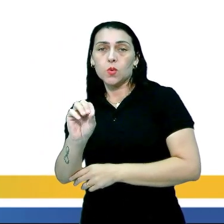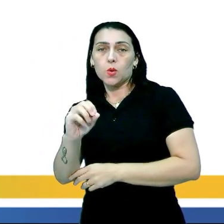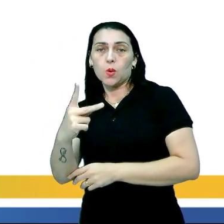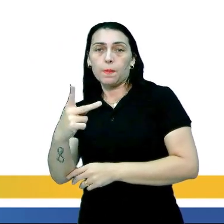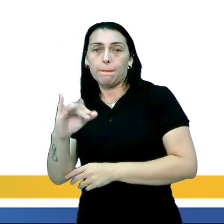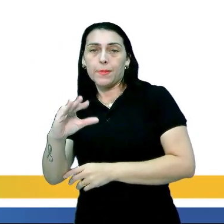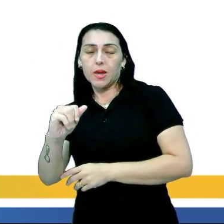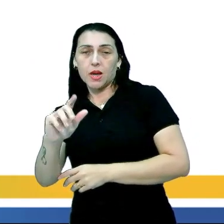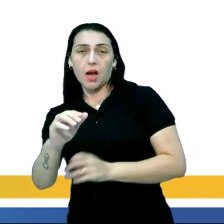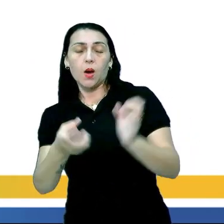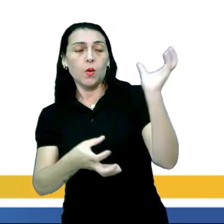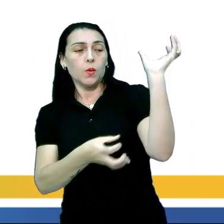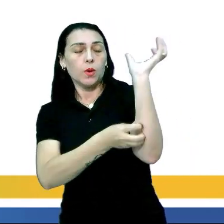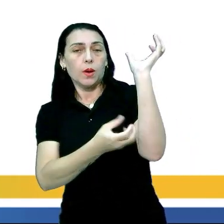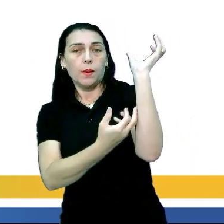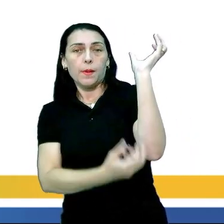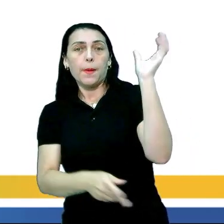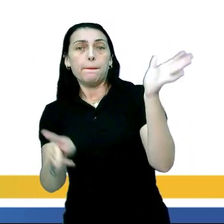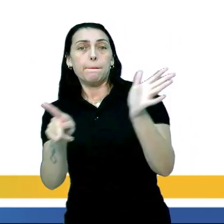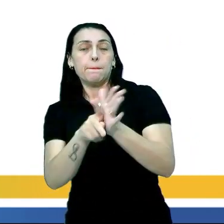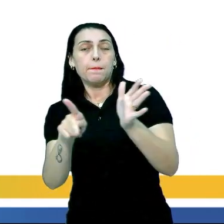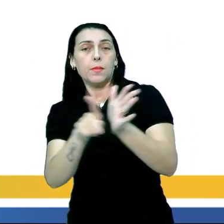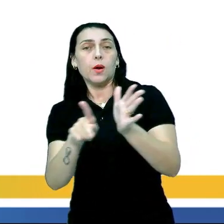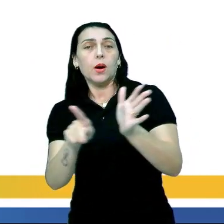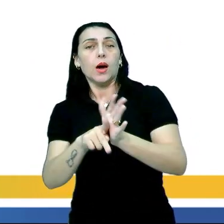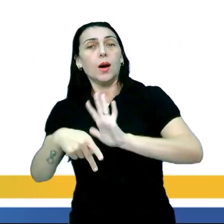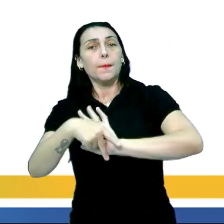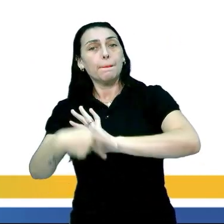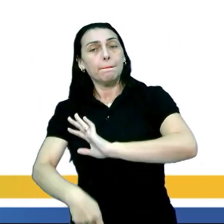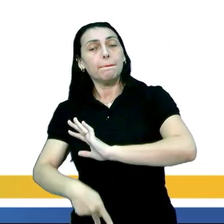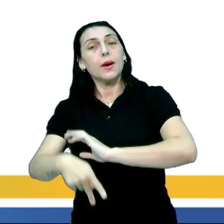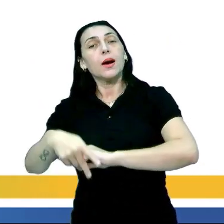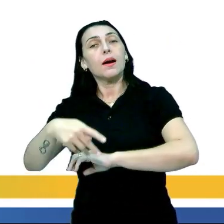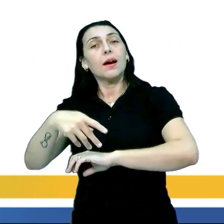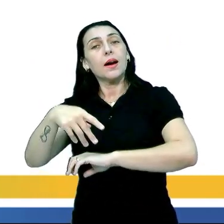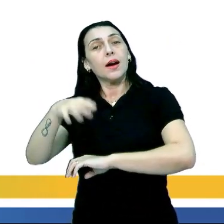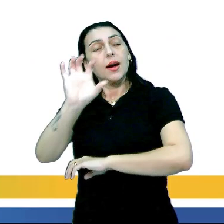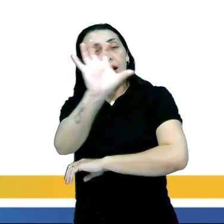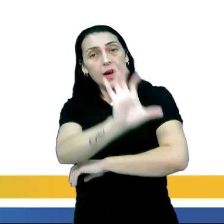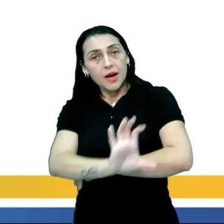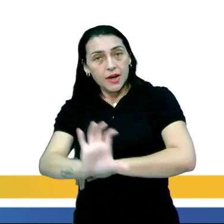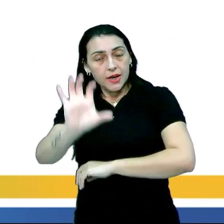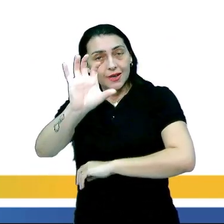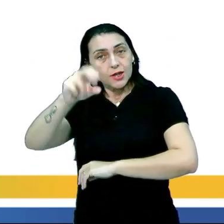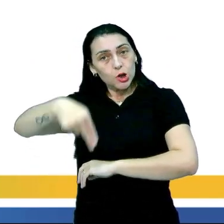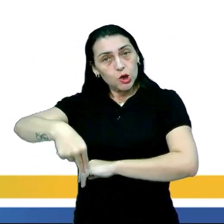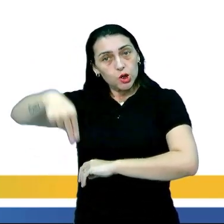o látex, ele é extraído da seringueira, que é uma vegetação de